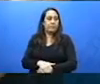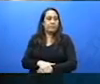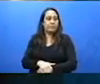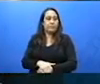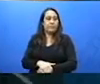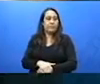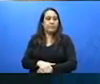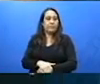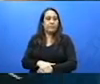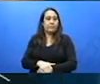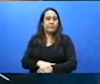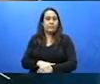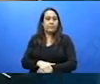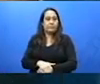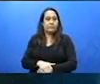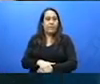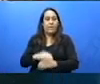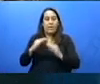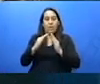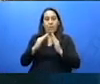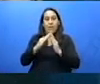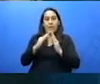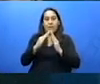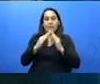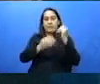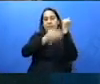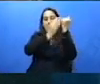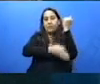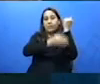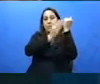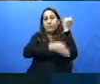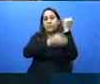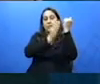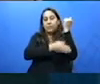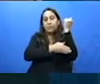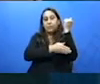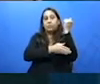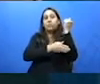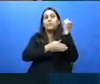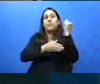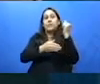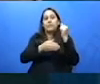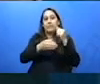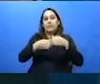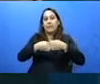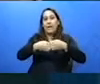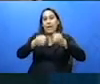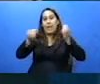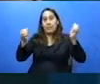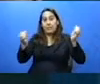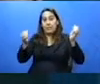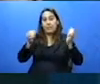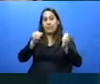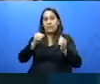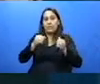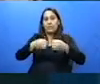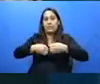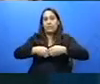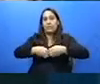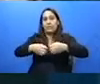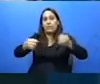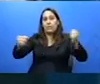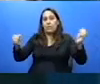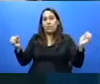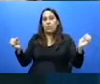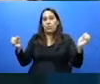branca. Então, era uma casa de madeira que abria, igual essas que algumas crianças têm